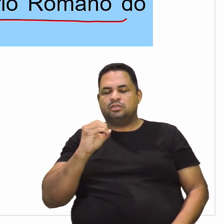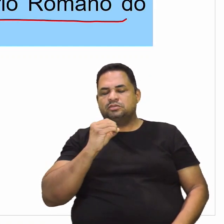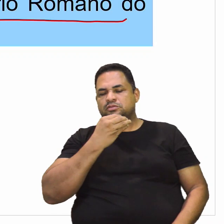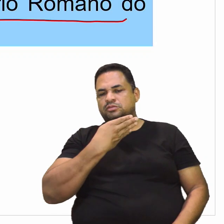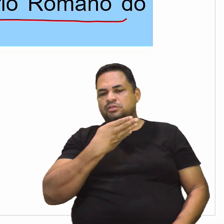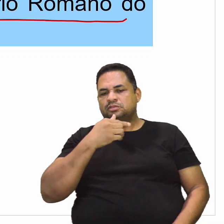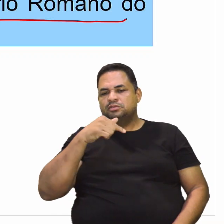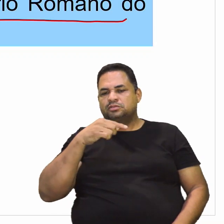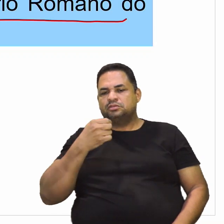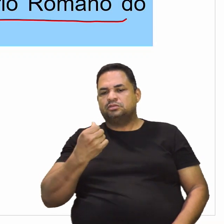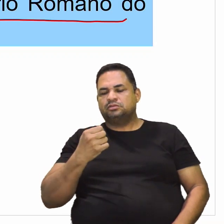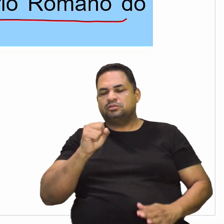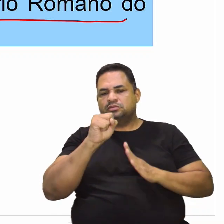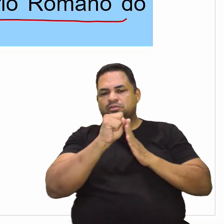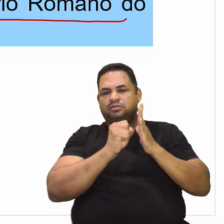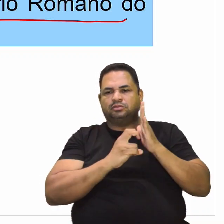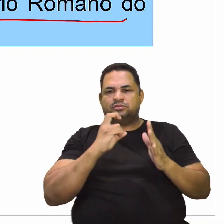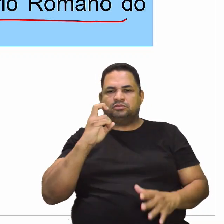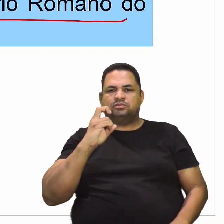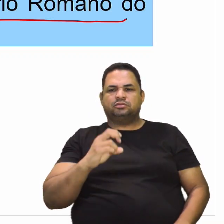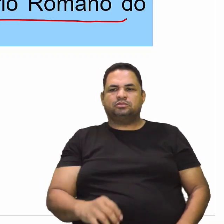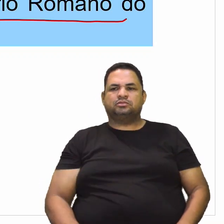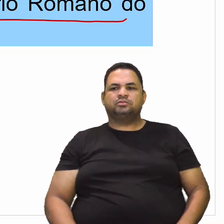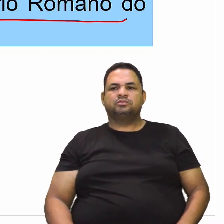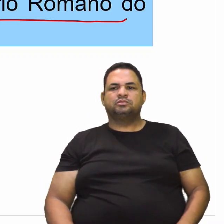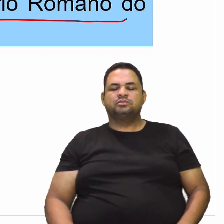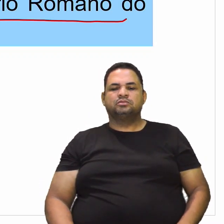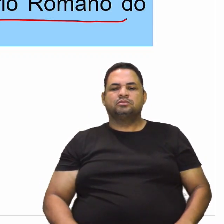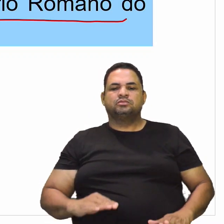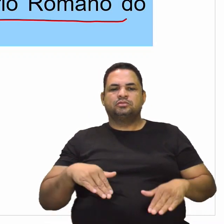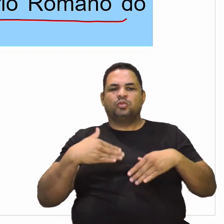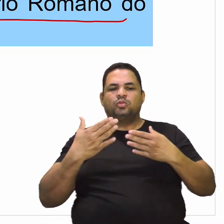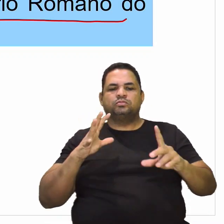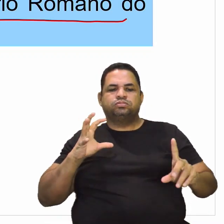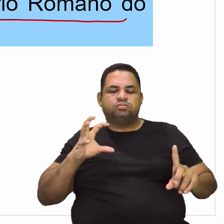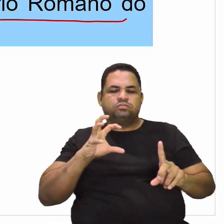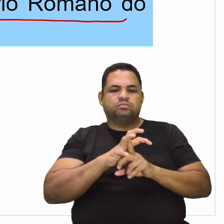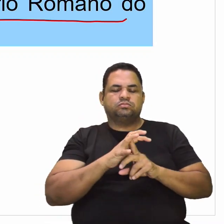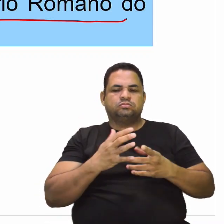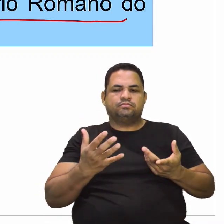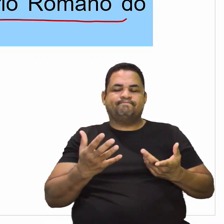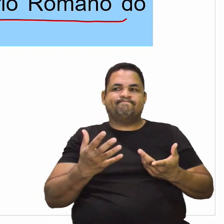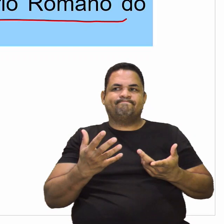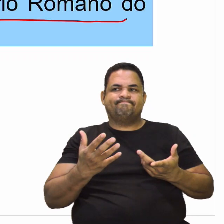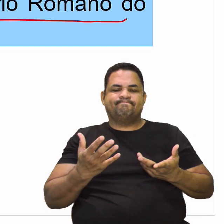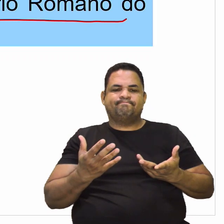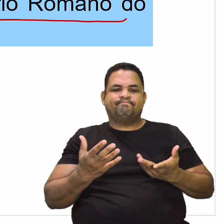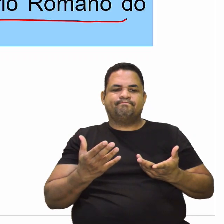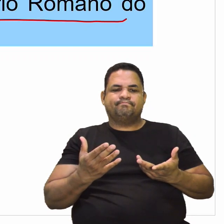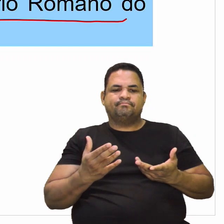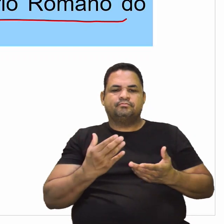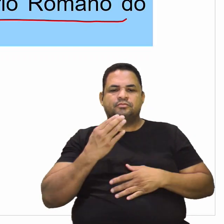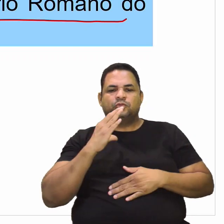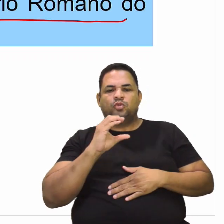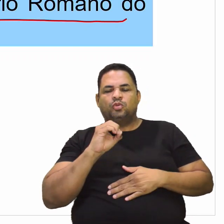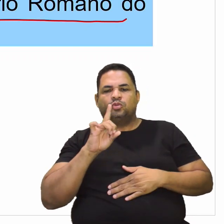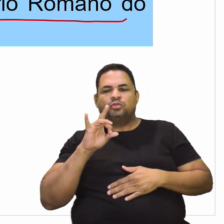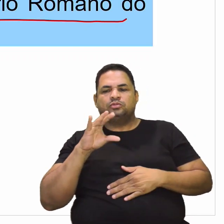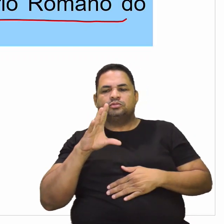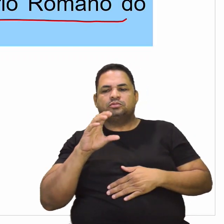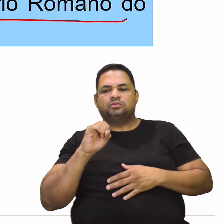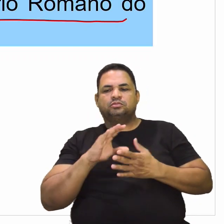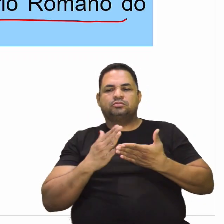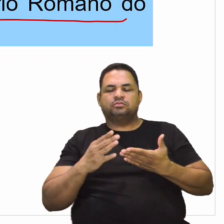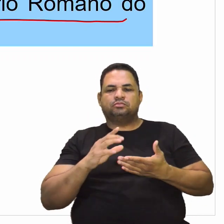476, século V. É quando invade. Agora, o do Ocidente vai levar